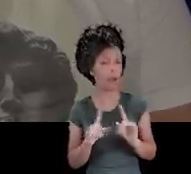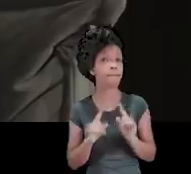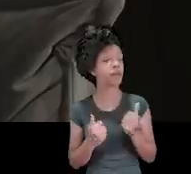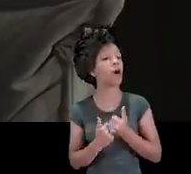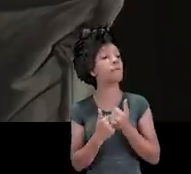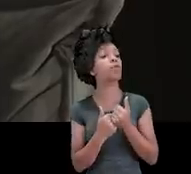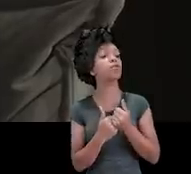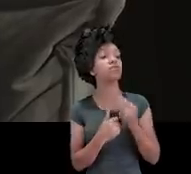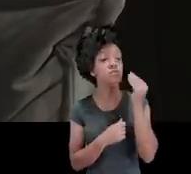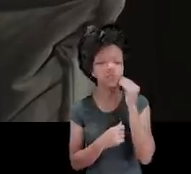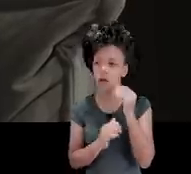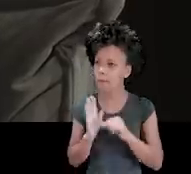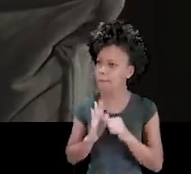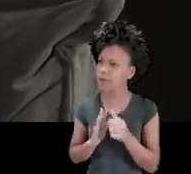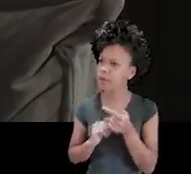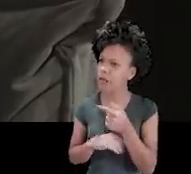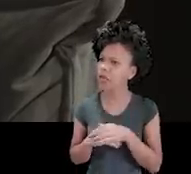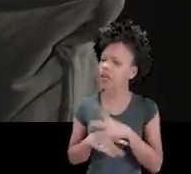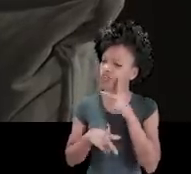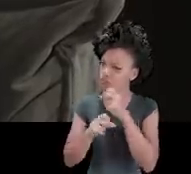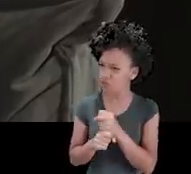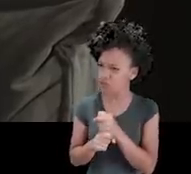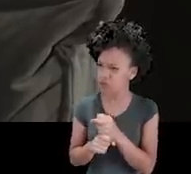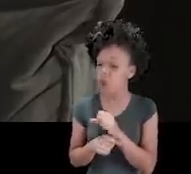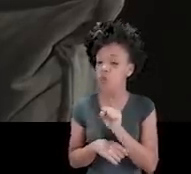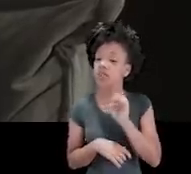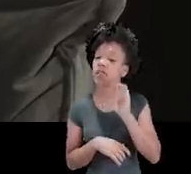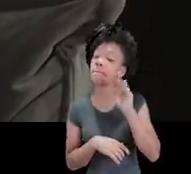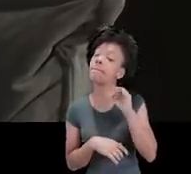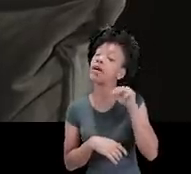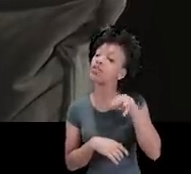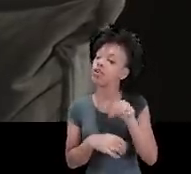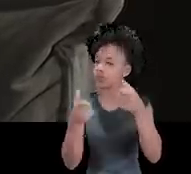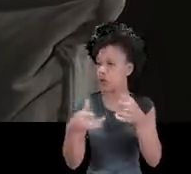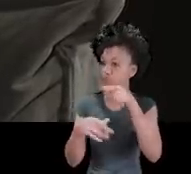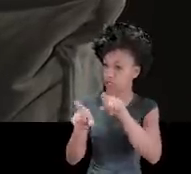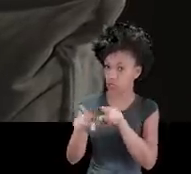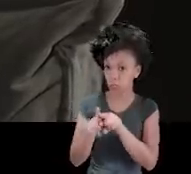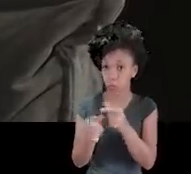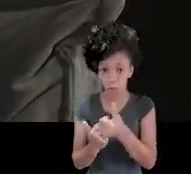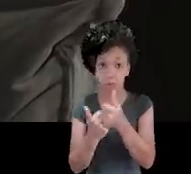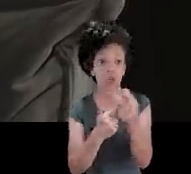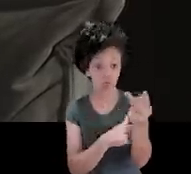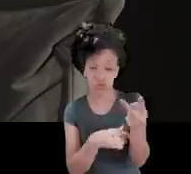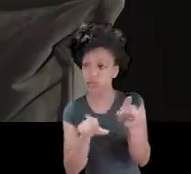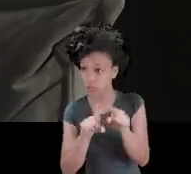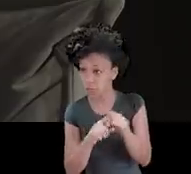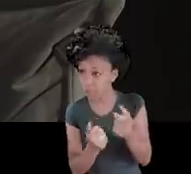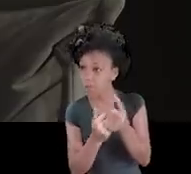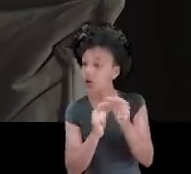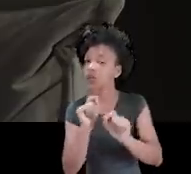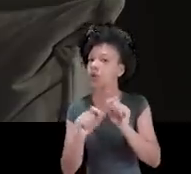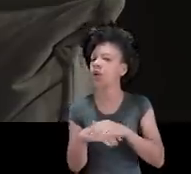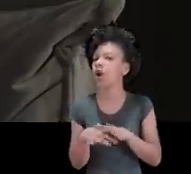testar, já que já vai cair. Primeira vez que eu vi uma parada muito foda, que foi o que o Sebastian falou, e você confirma, e os dois aqui também corroboram. Que é a coisa